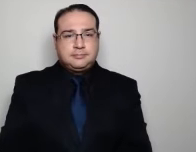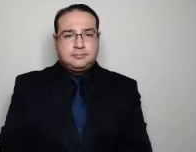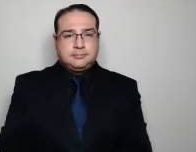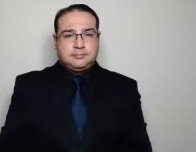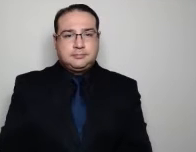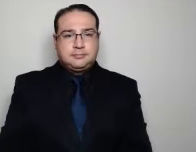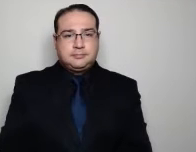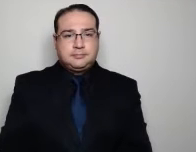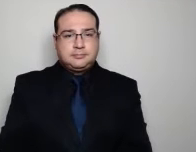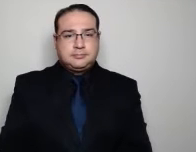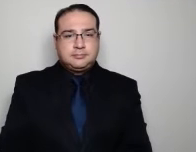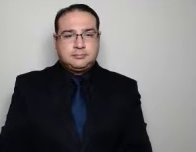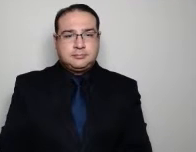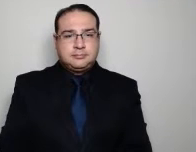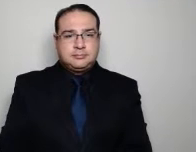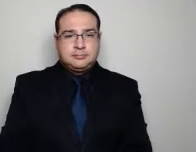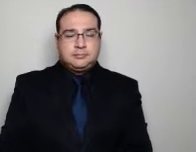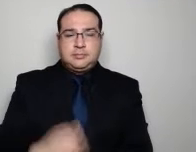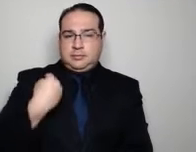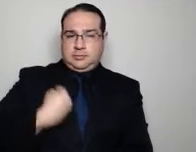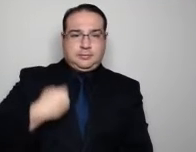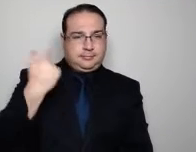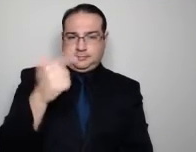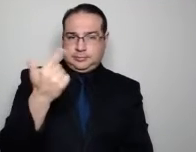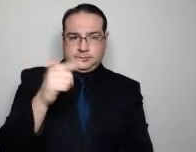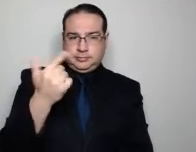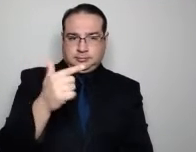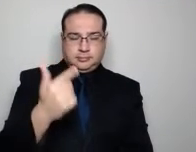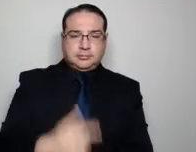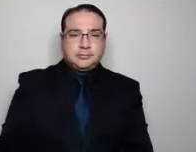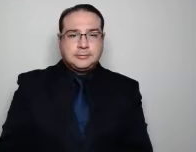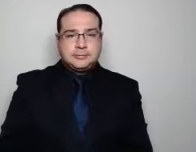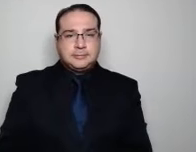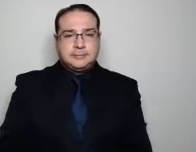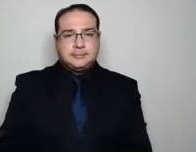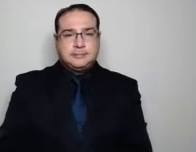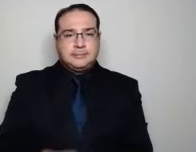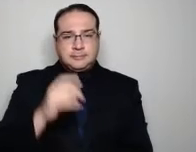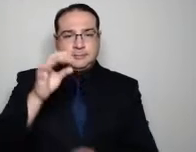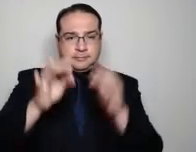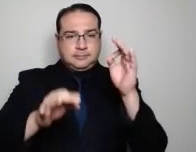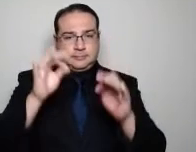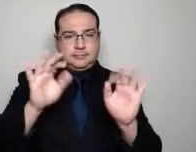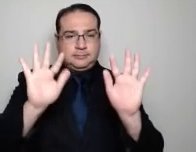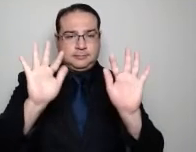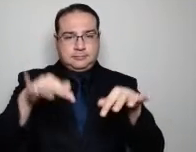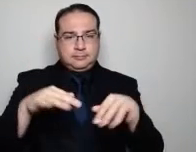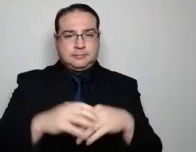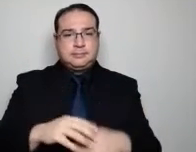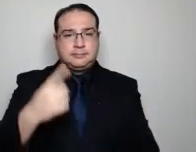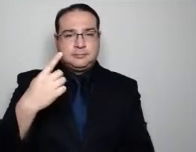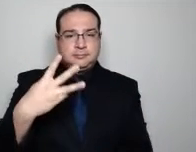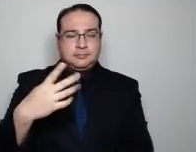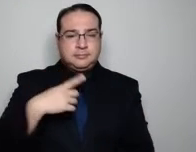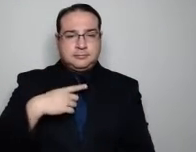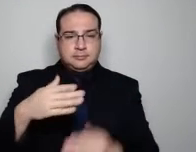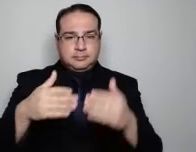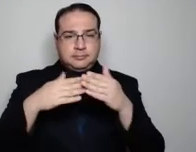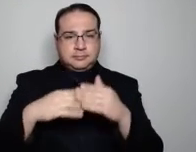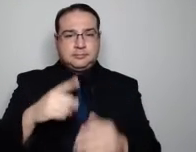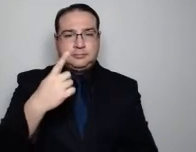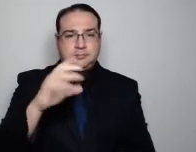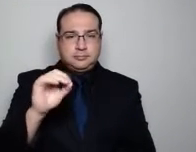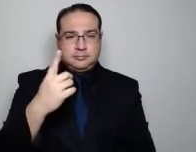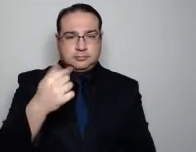Manuel Belisário não está presente. Então, está julgado. O 13, apelação civil